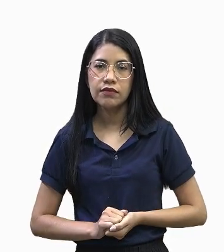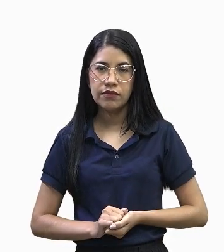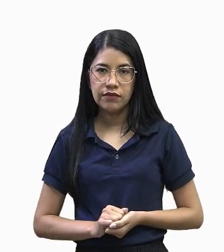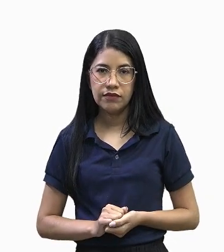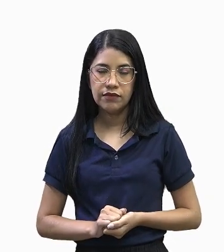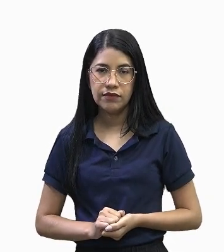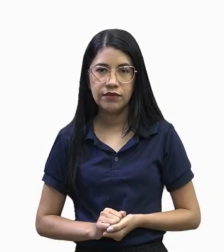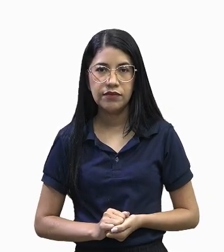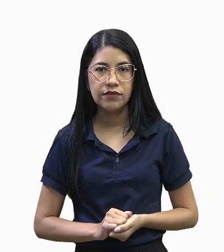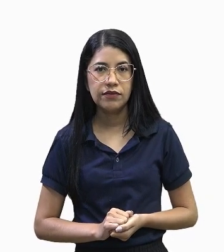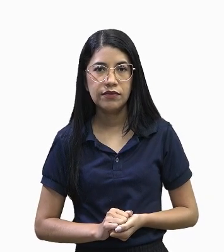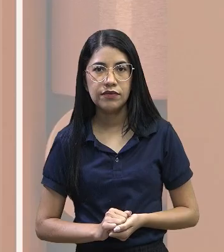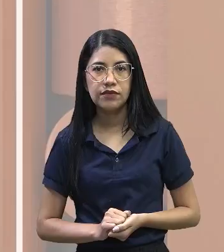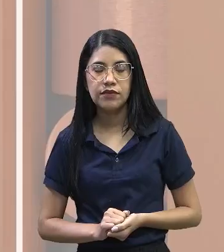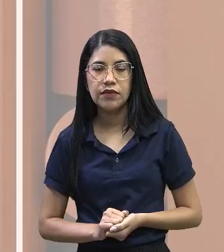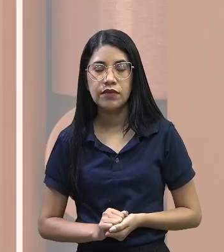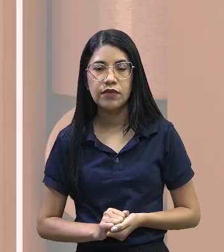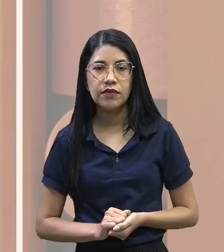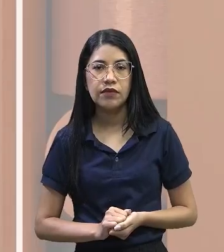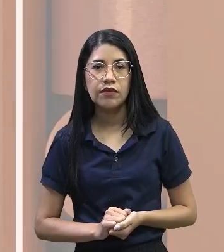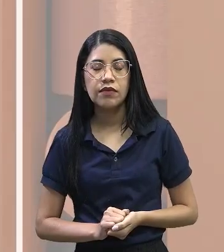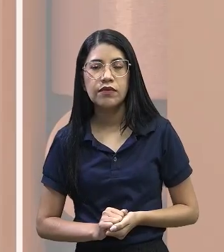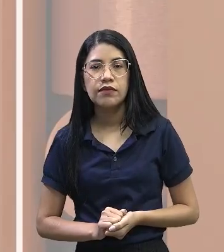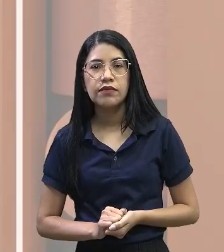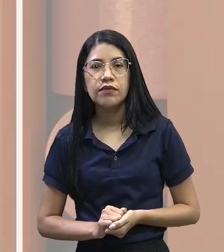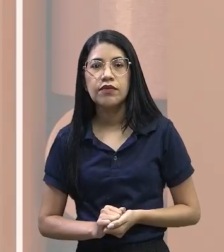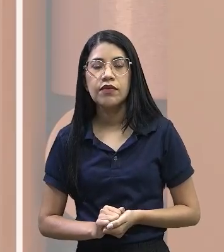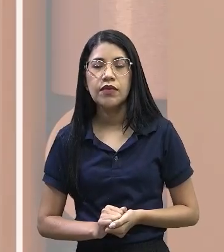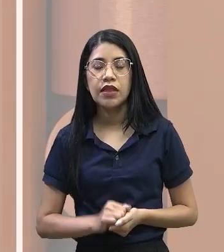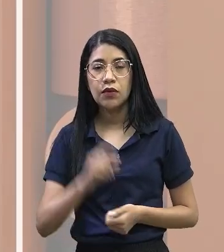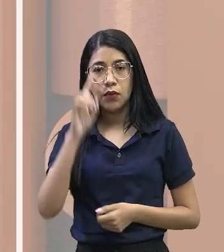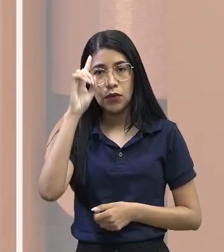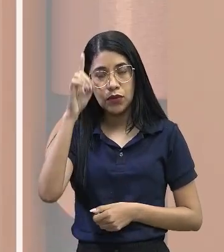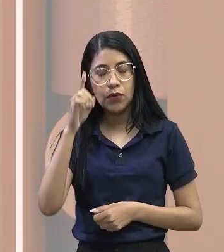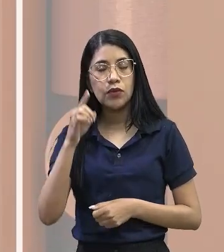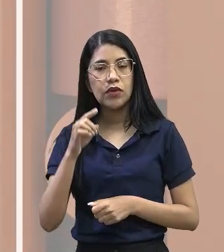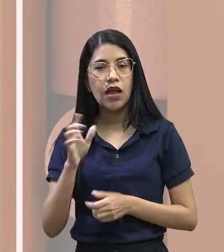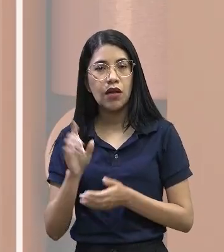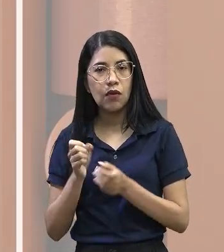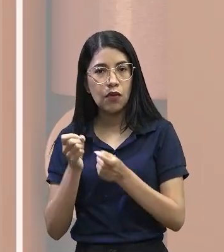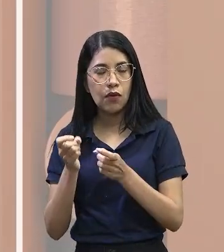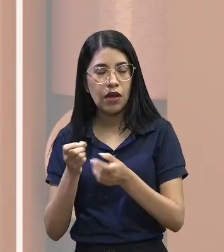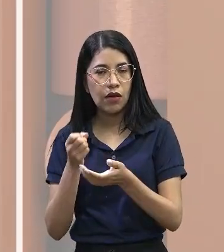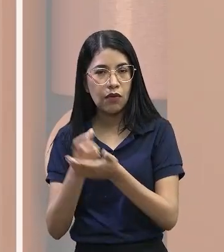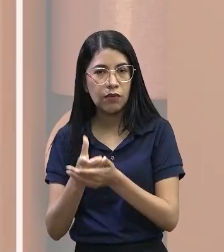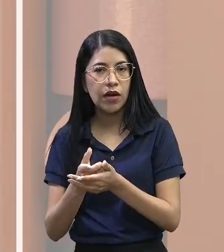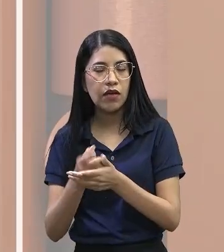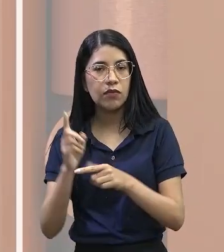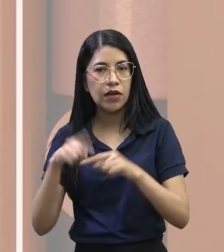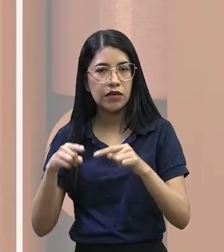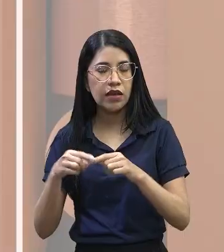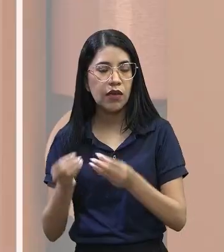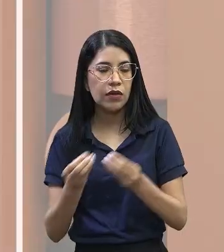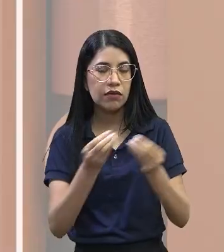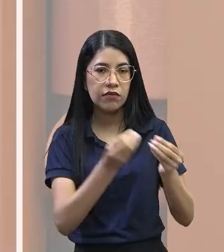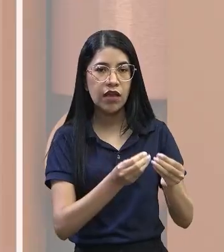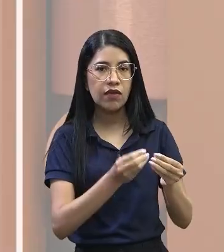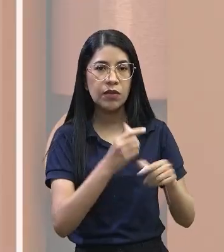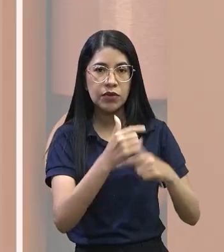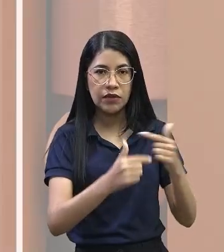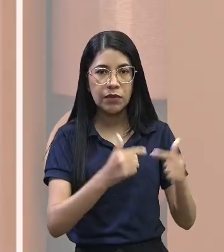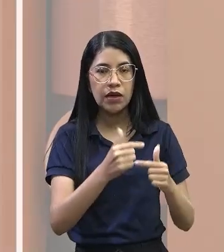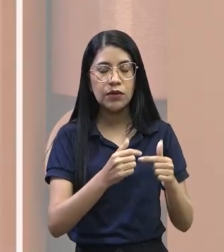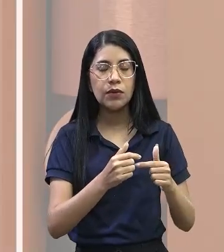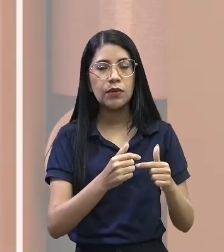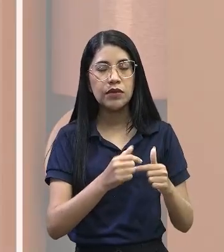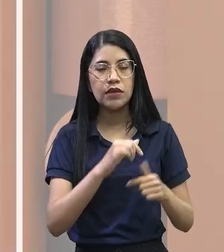seringalistas, que obviamente distribuíam para os seringueiros, eram as casas aviadoras. E basicamente era assim: o seringueiro